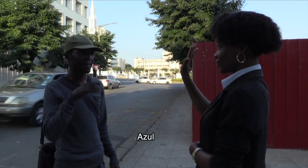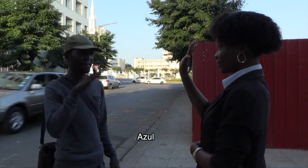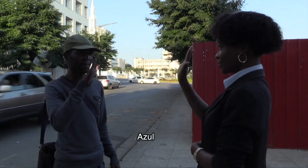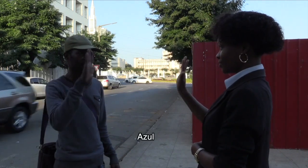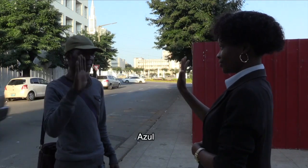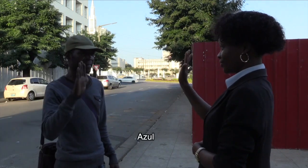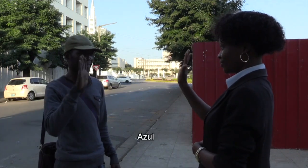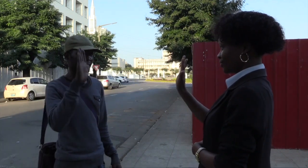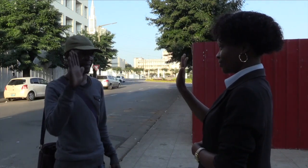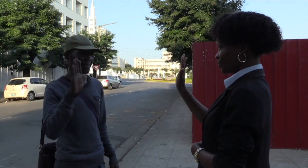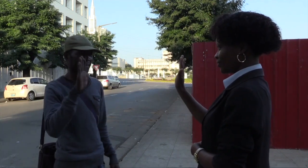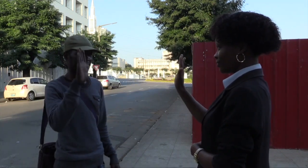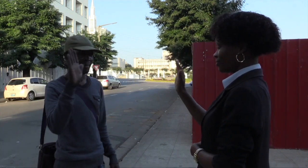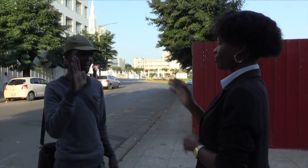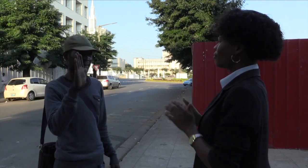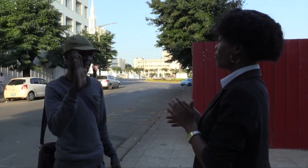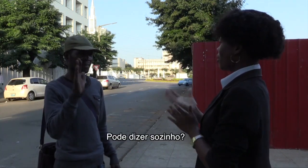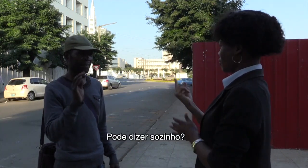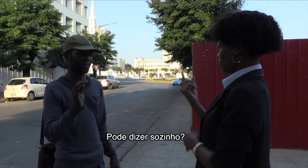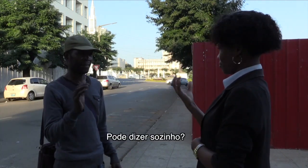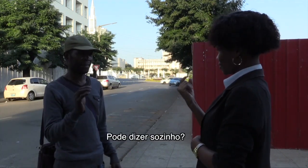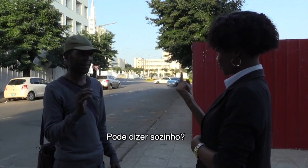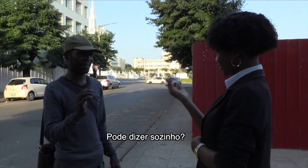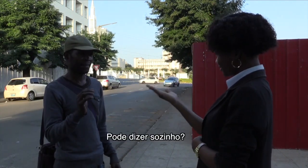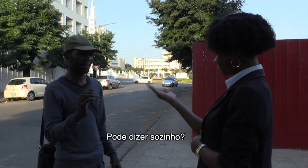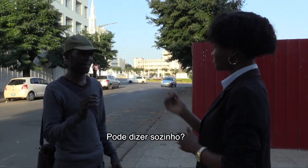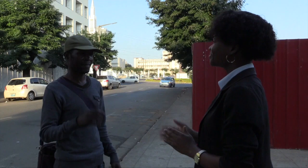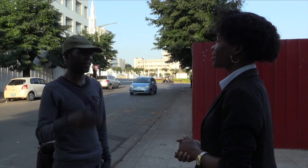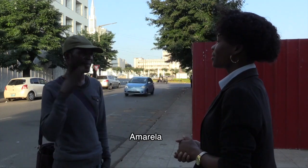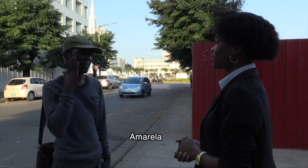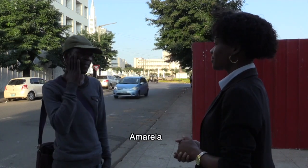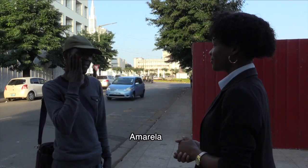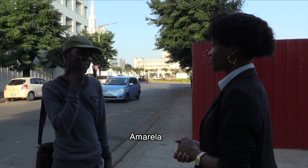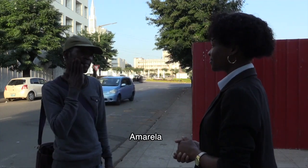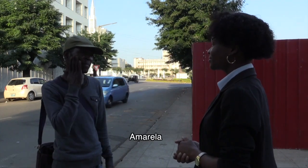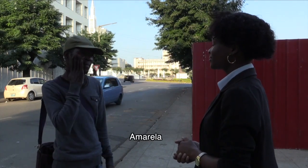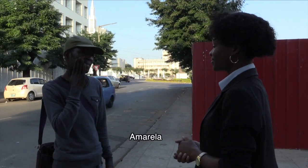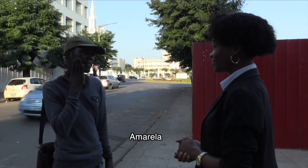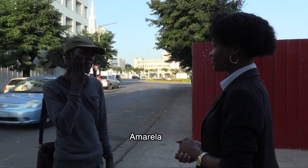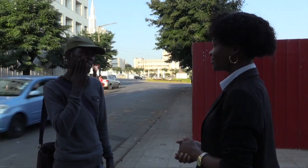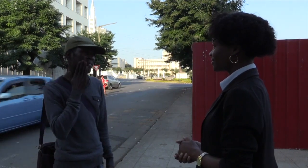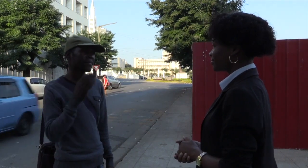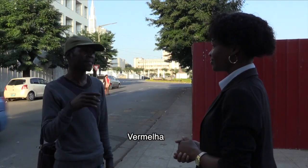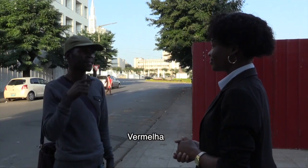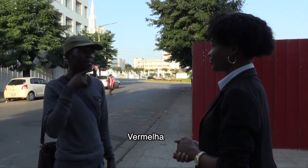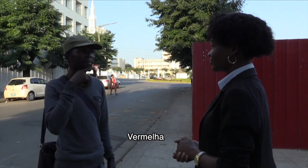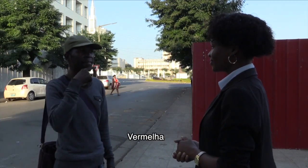Azul Pode dizer sozinho? Amarela